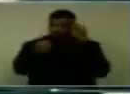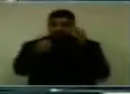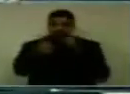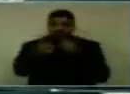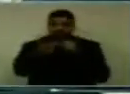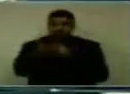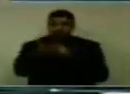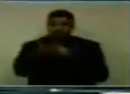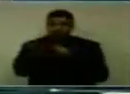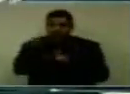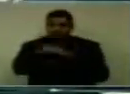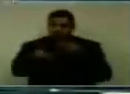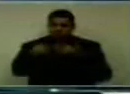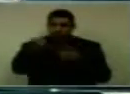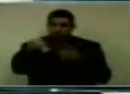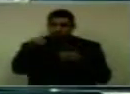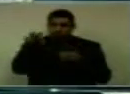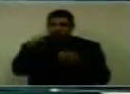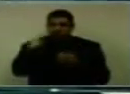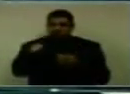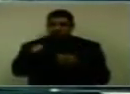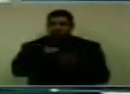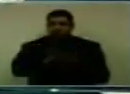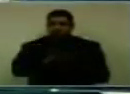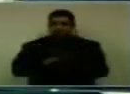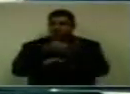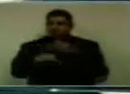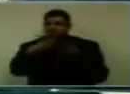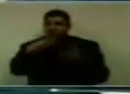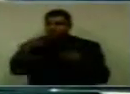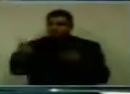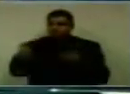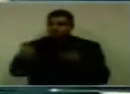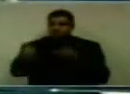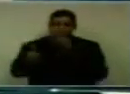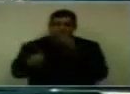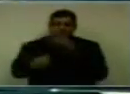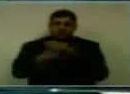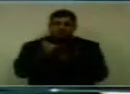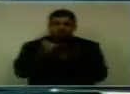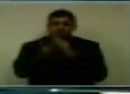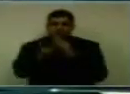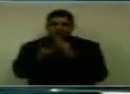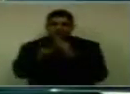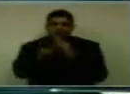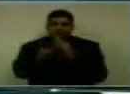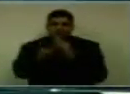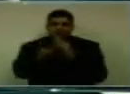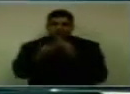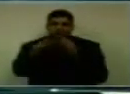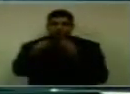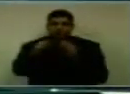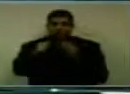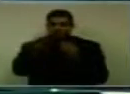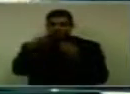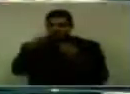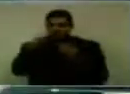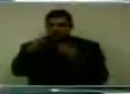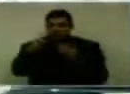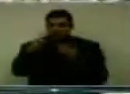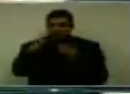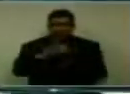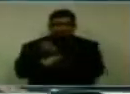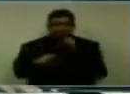era razoável que a meta fosse 31. Iniciando de